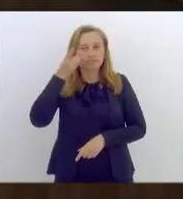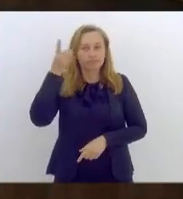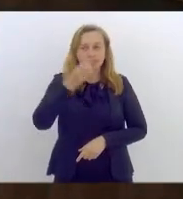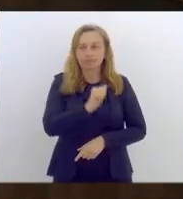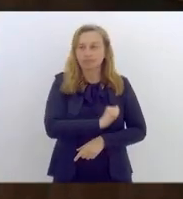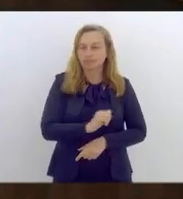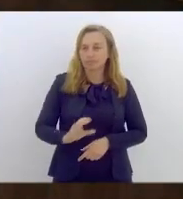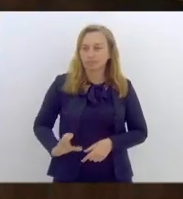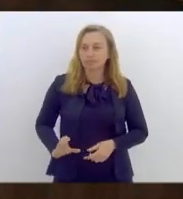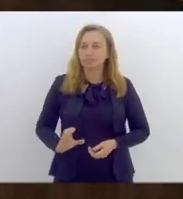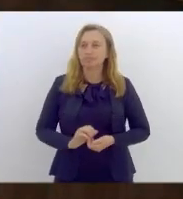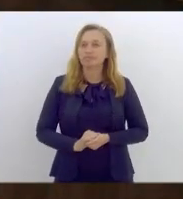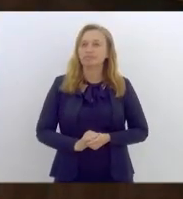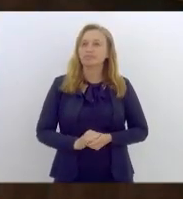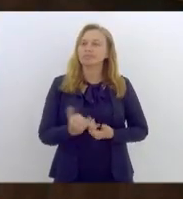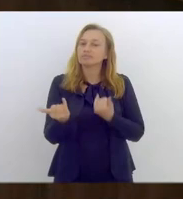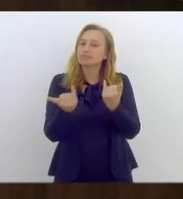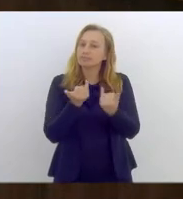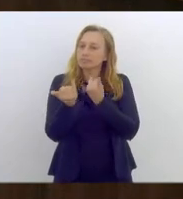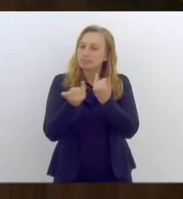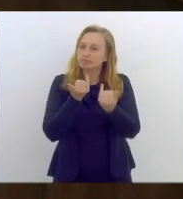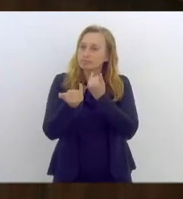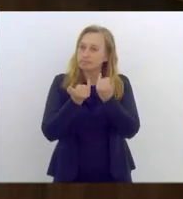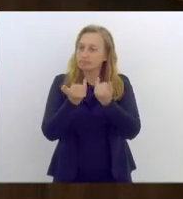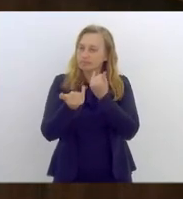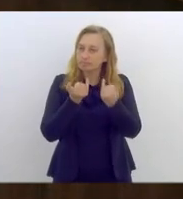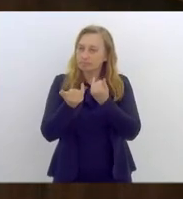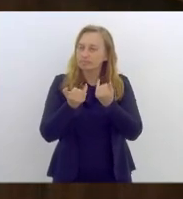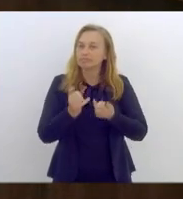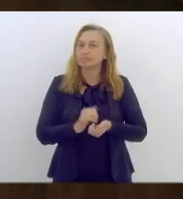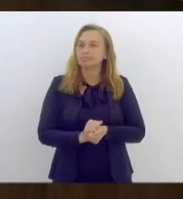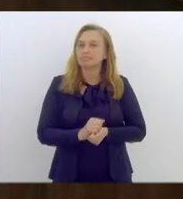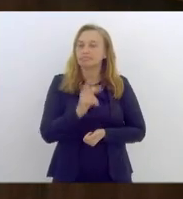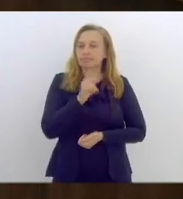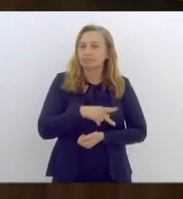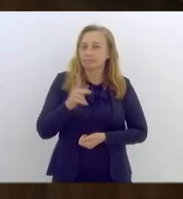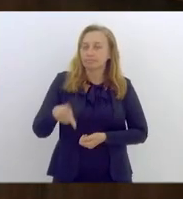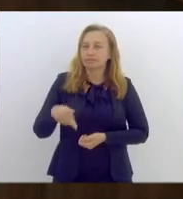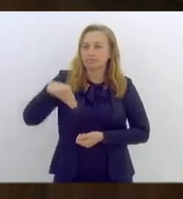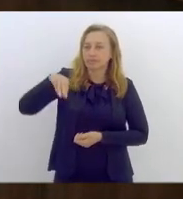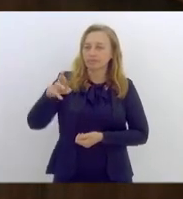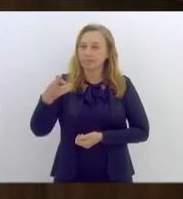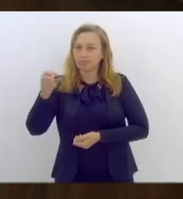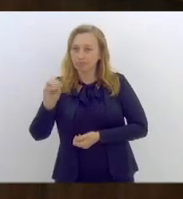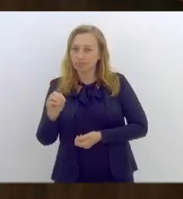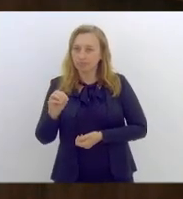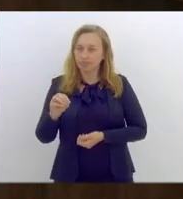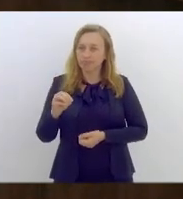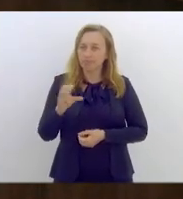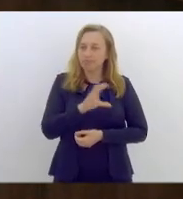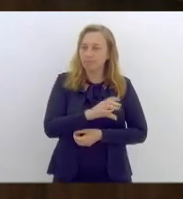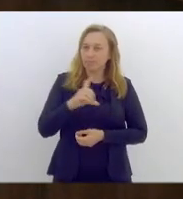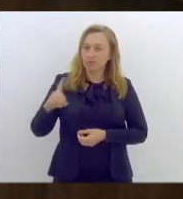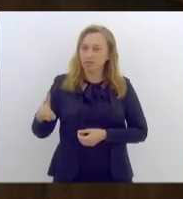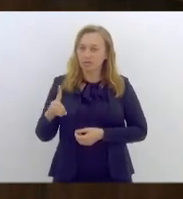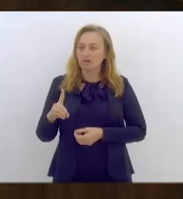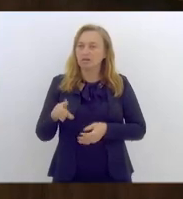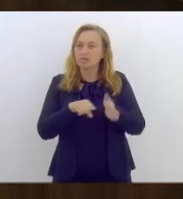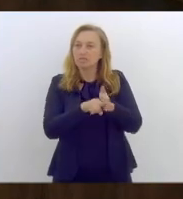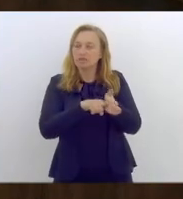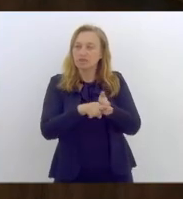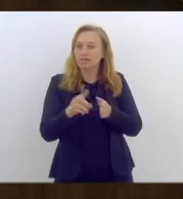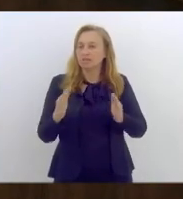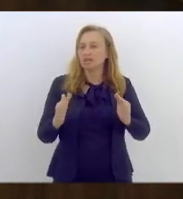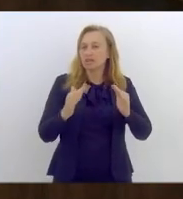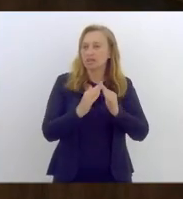essa informação eu professor Mauro Osório nosso coordenador da assessoria fiscal da casa me